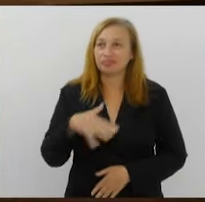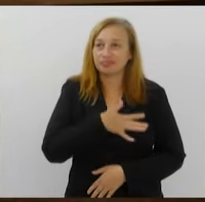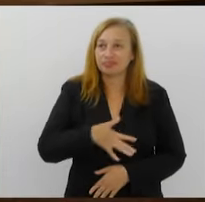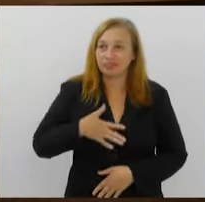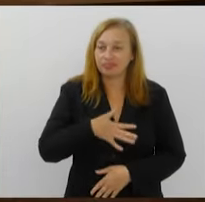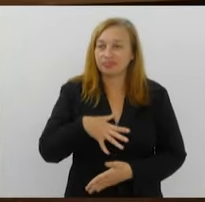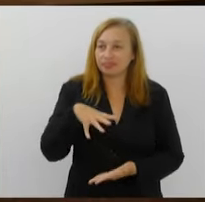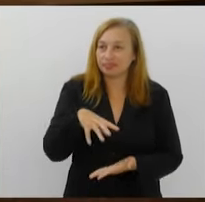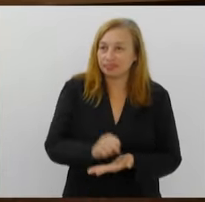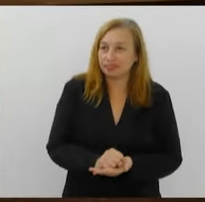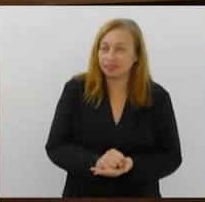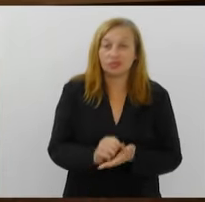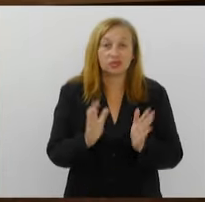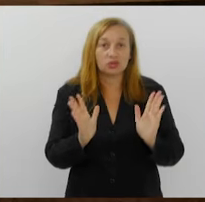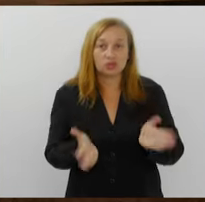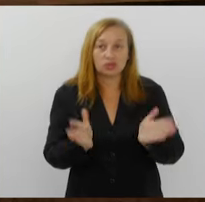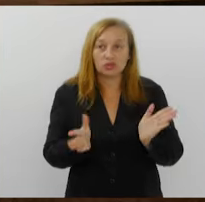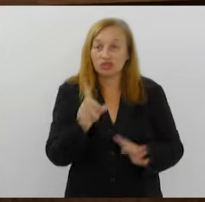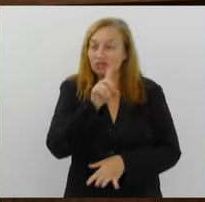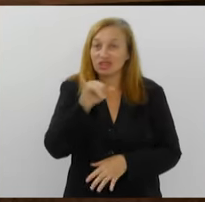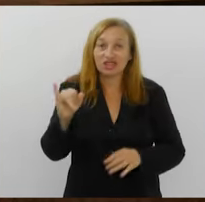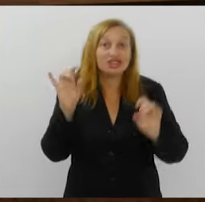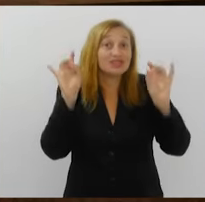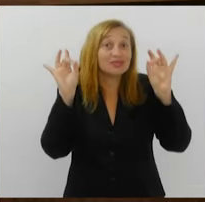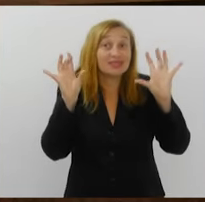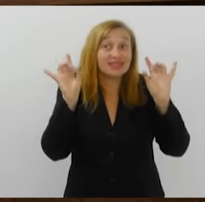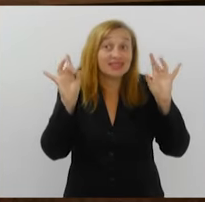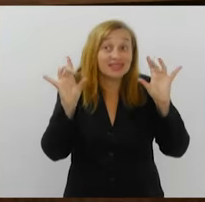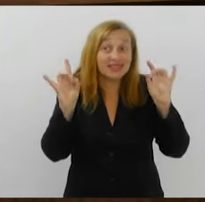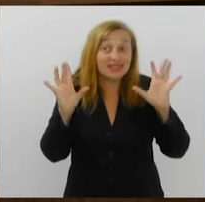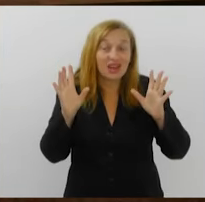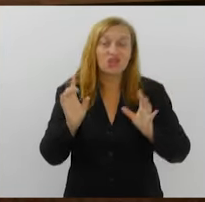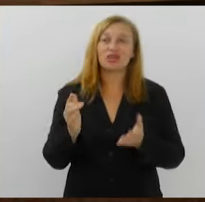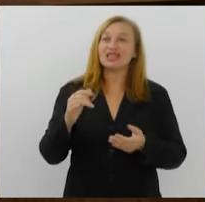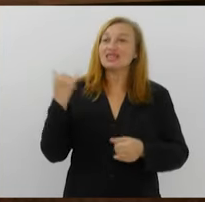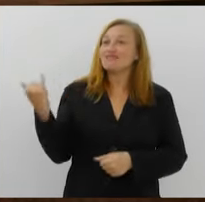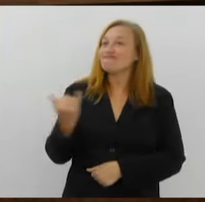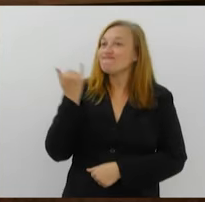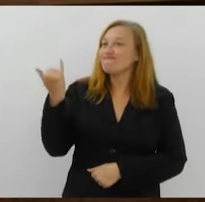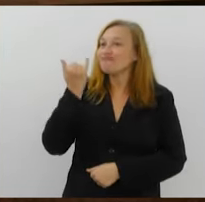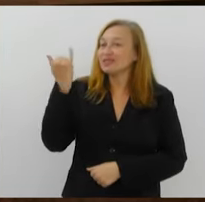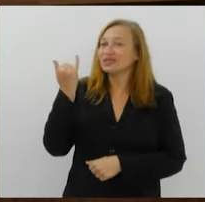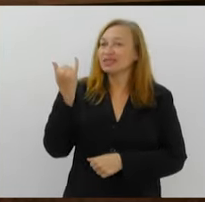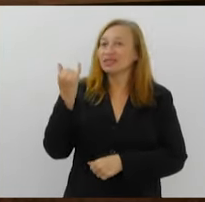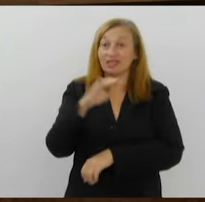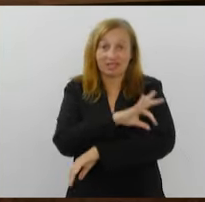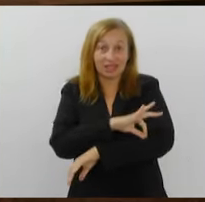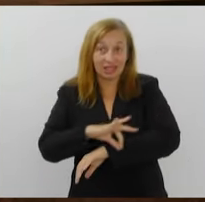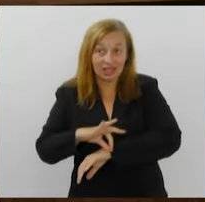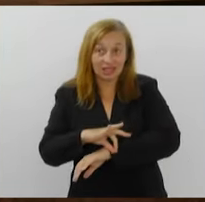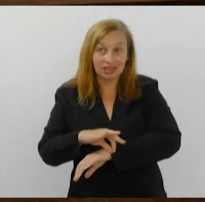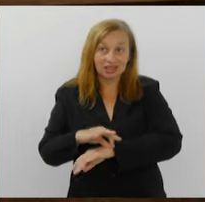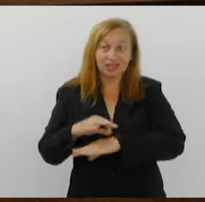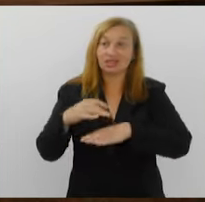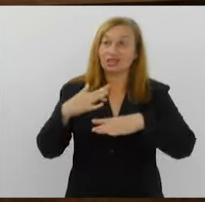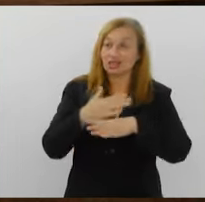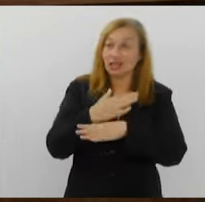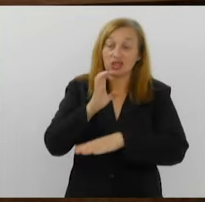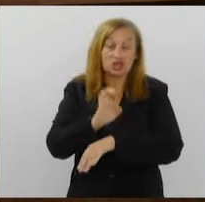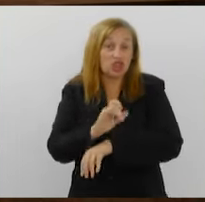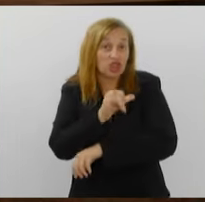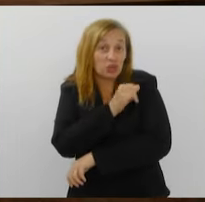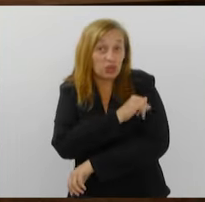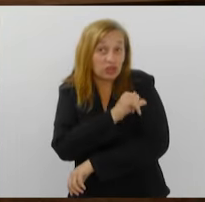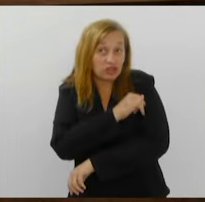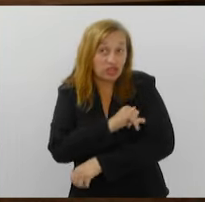estar registrando que hoje é uma data muito especial, não é, para uma importante arquiteta e urbanista aqui do estado do